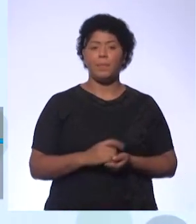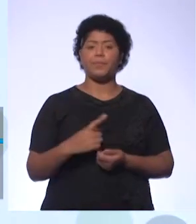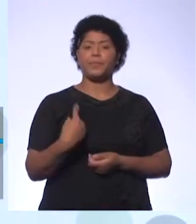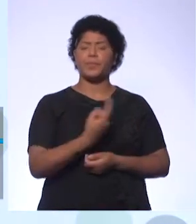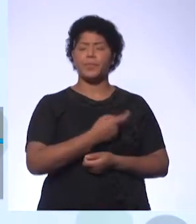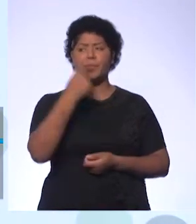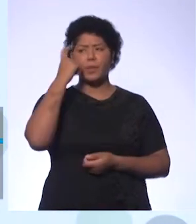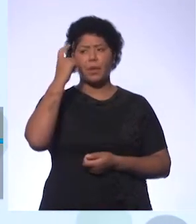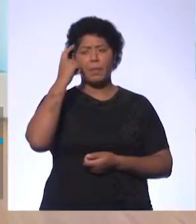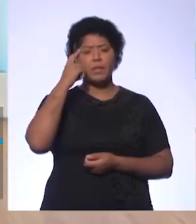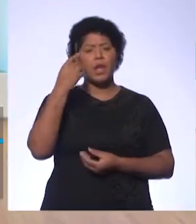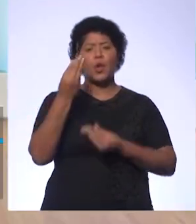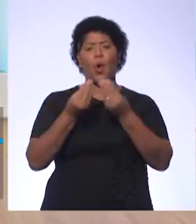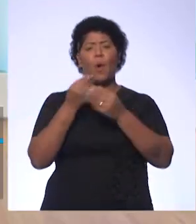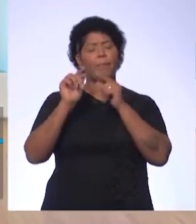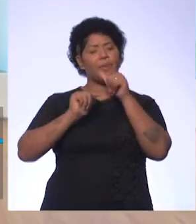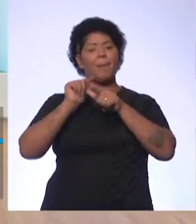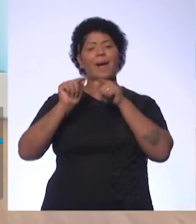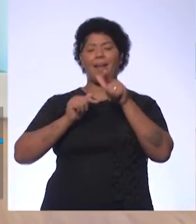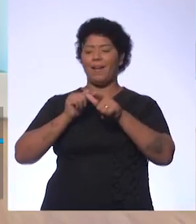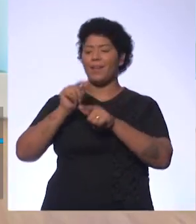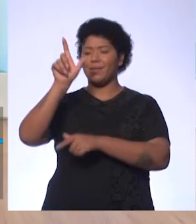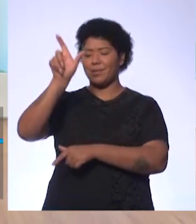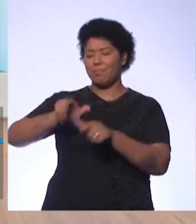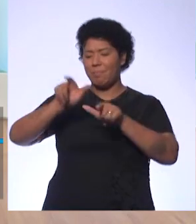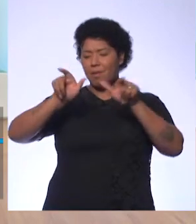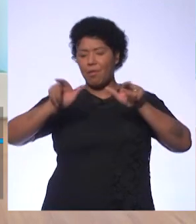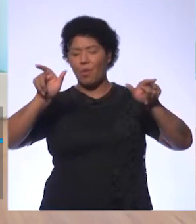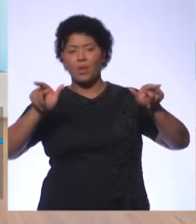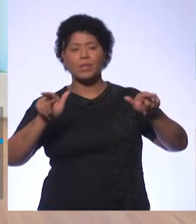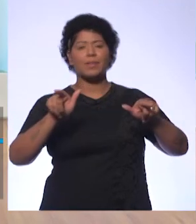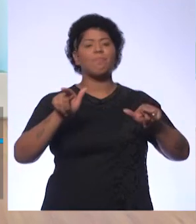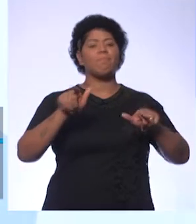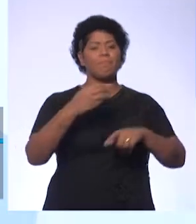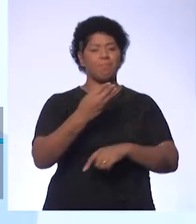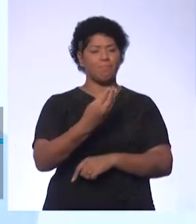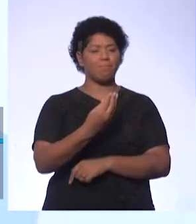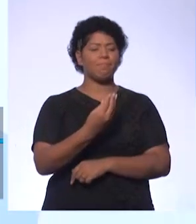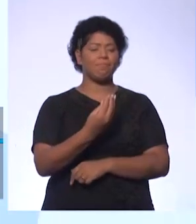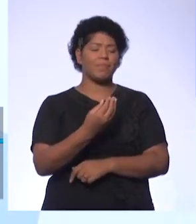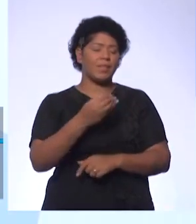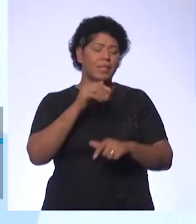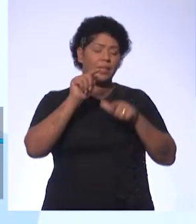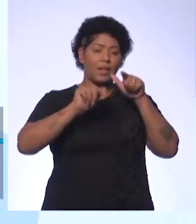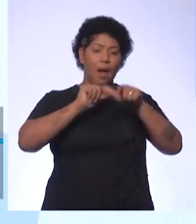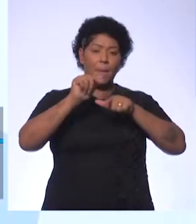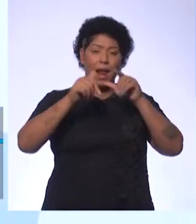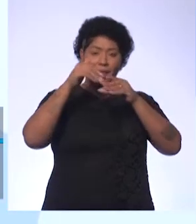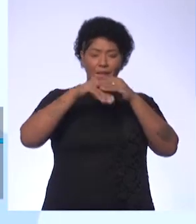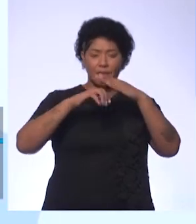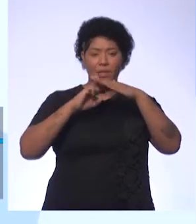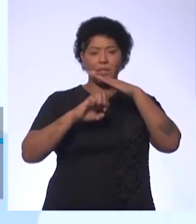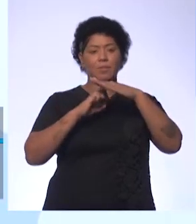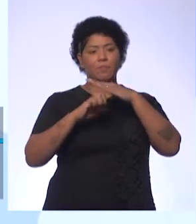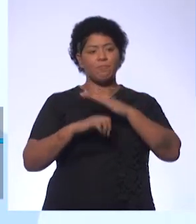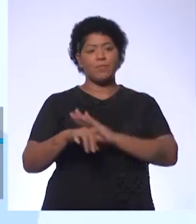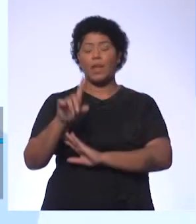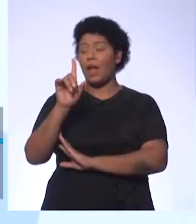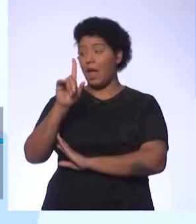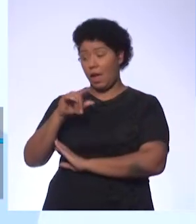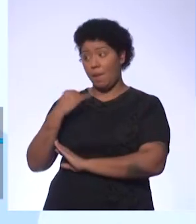né, nessas condições de trabalho e de vida dessas pessoas das indústrias. E é muito importante, Jana, você ilustrar,